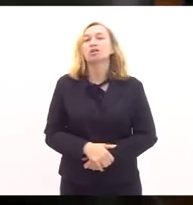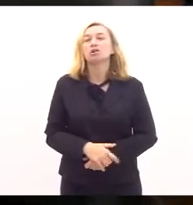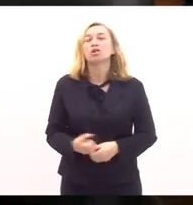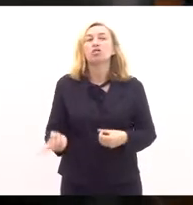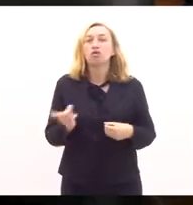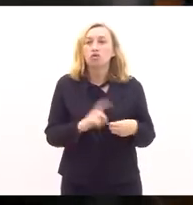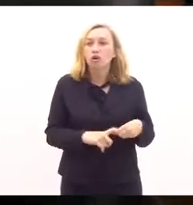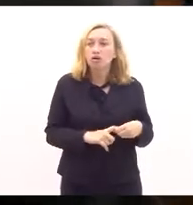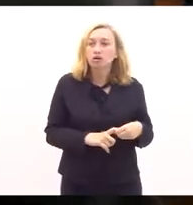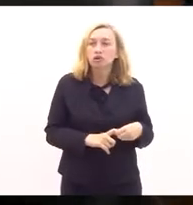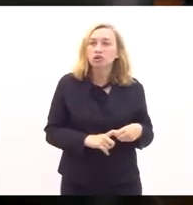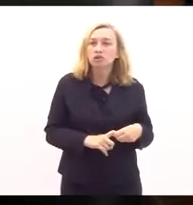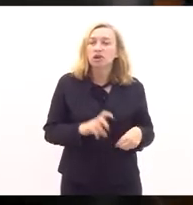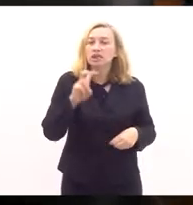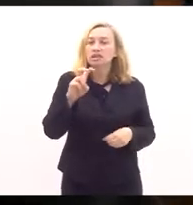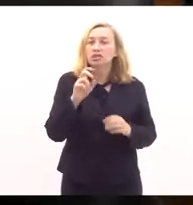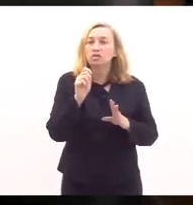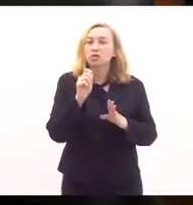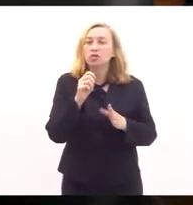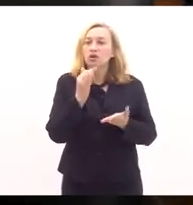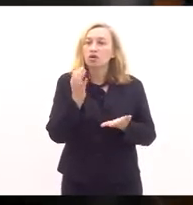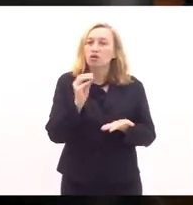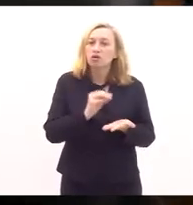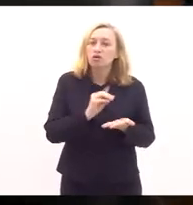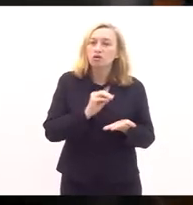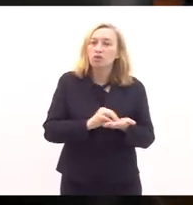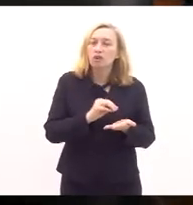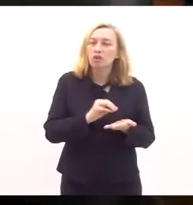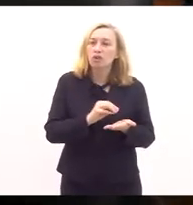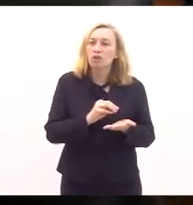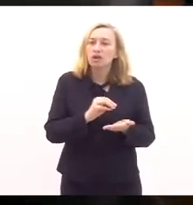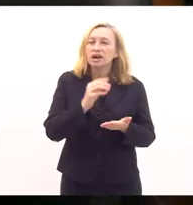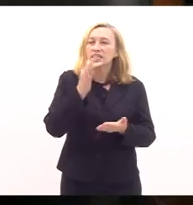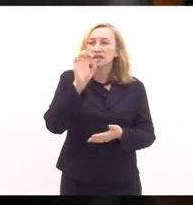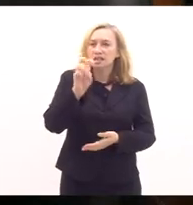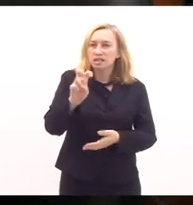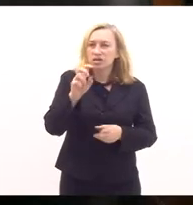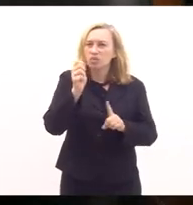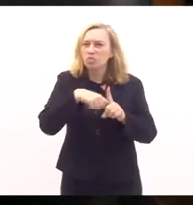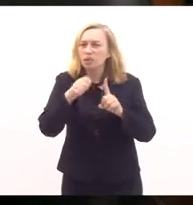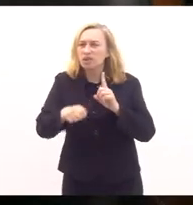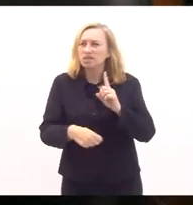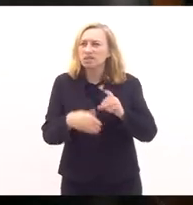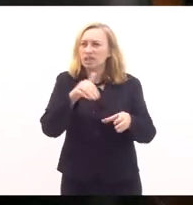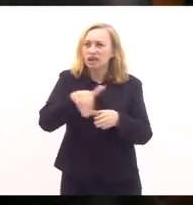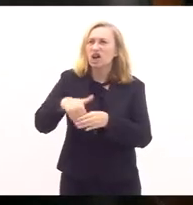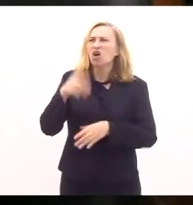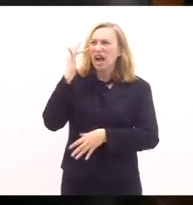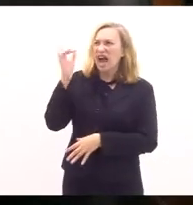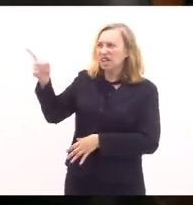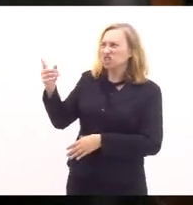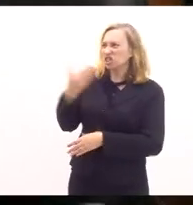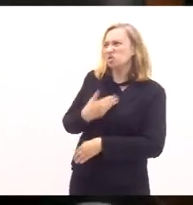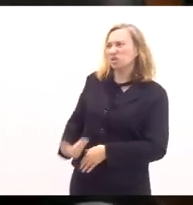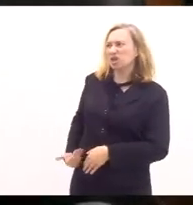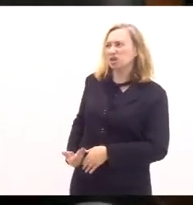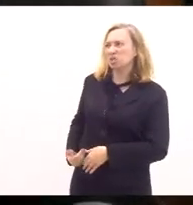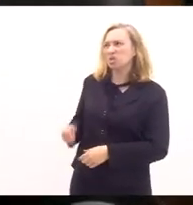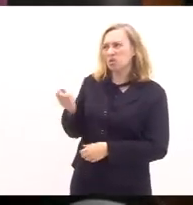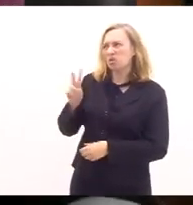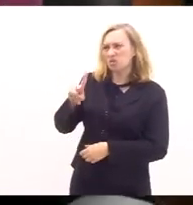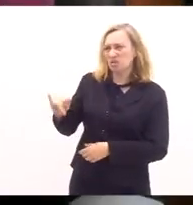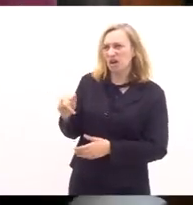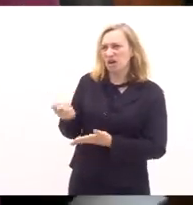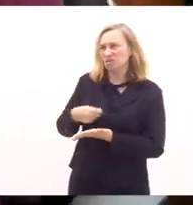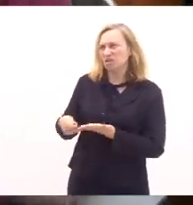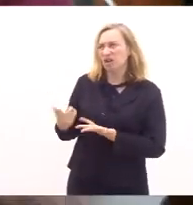Falta 5 meses para a eleição. Você acha que esse governador vai Hélio, mandar Hélio, eu vou precisar não